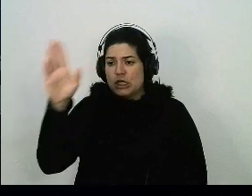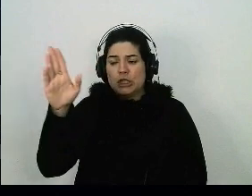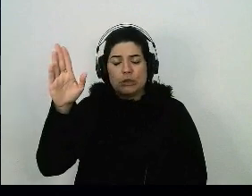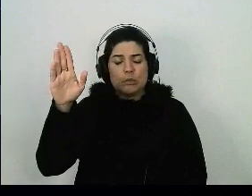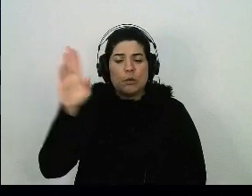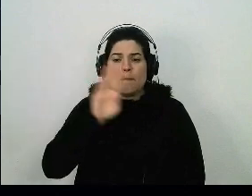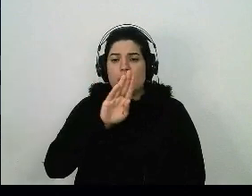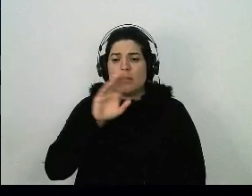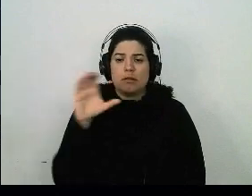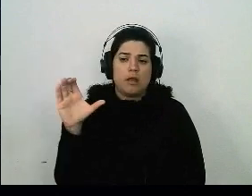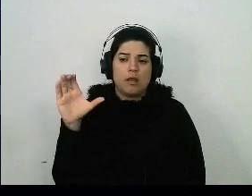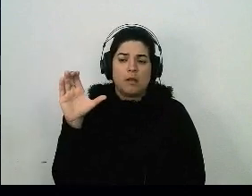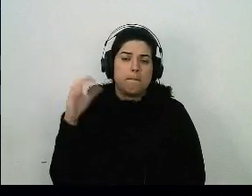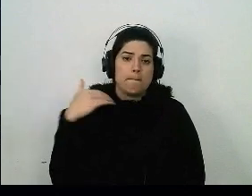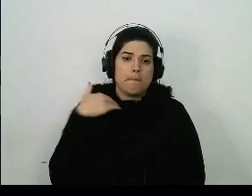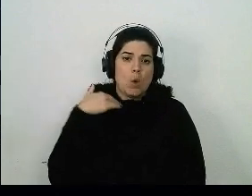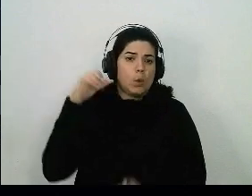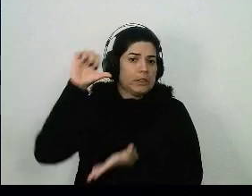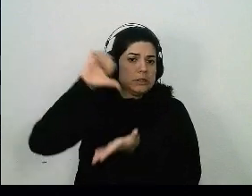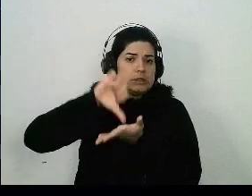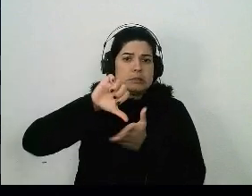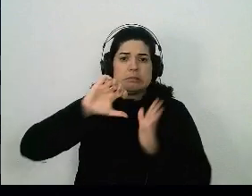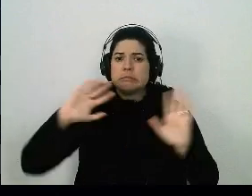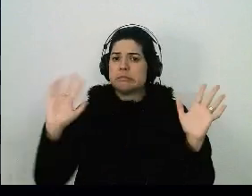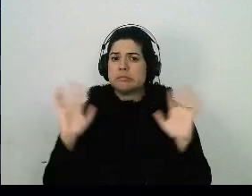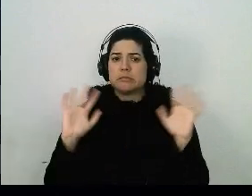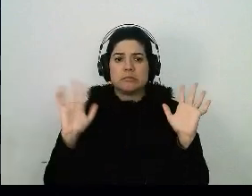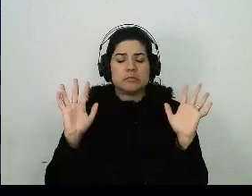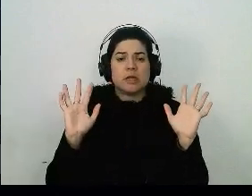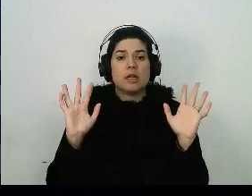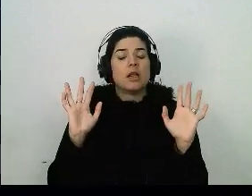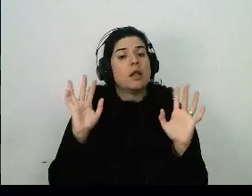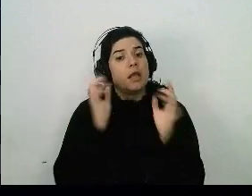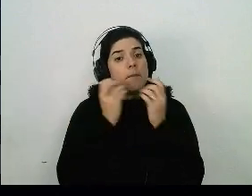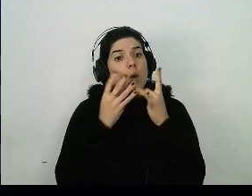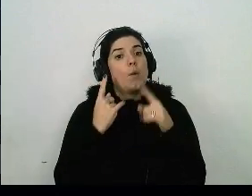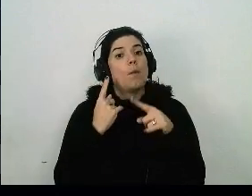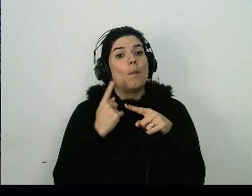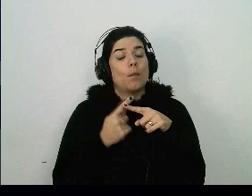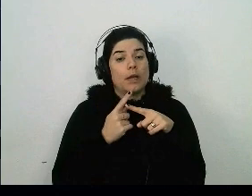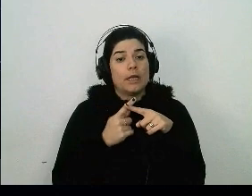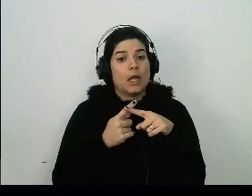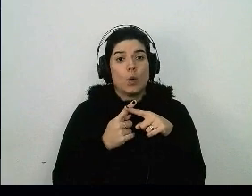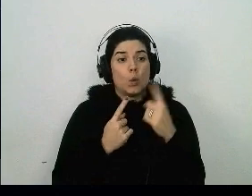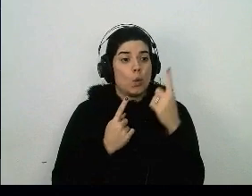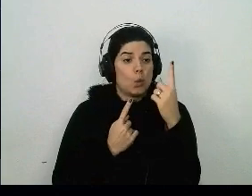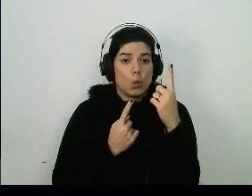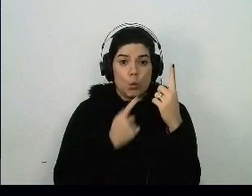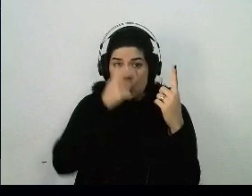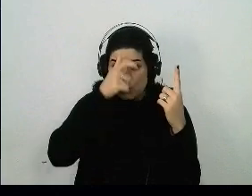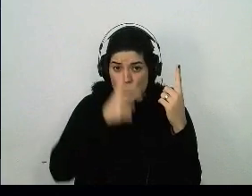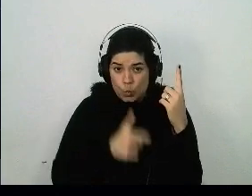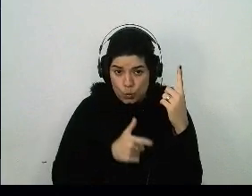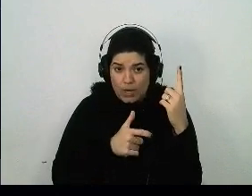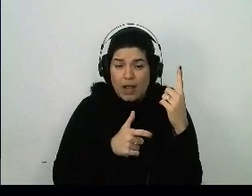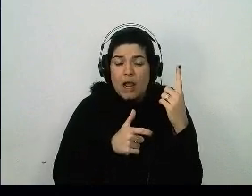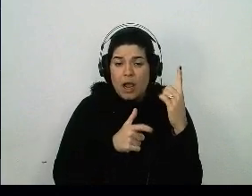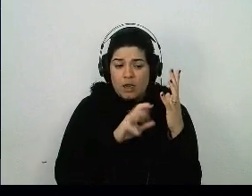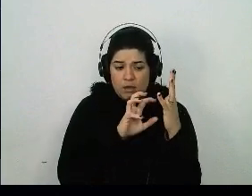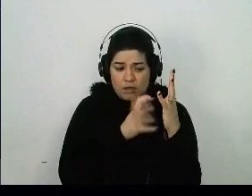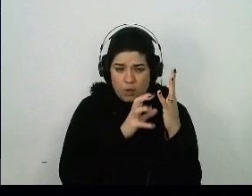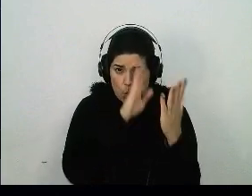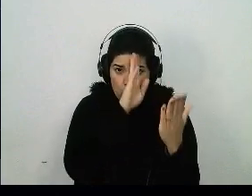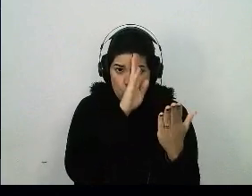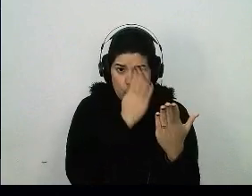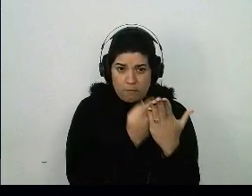Isso é um benefício muito grande, pois a gente não precisa confiar em um único banco de dados para